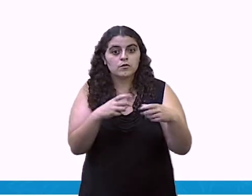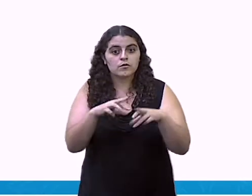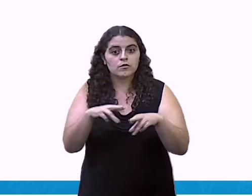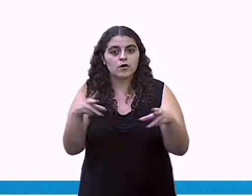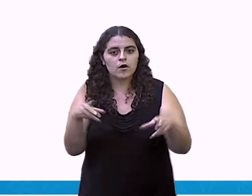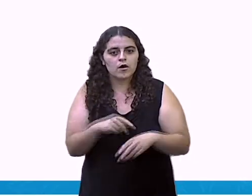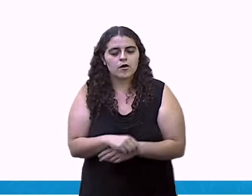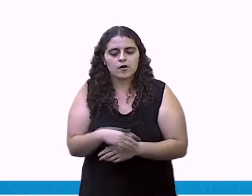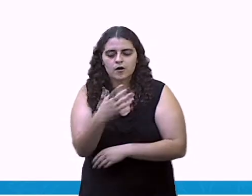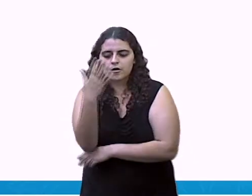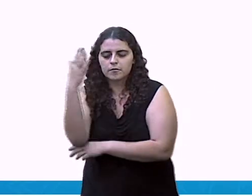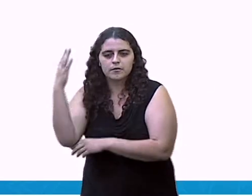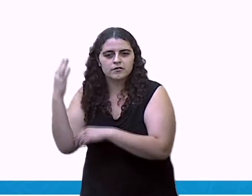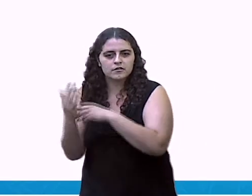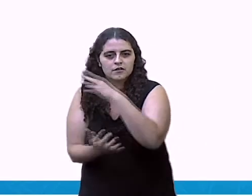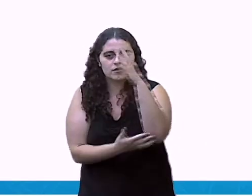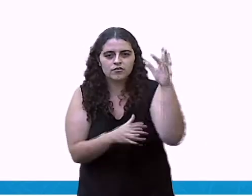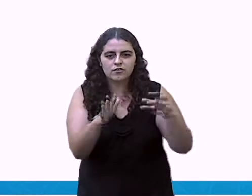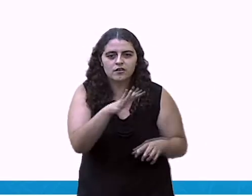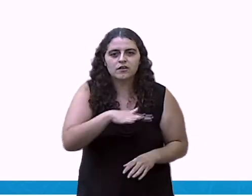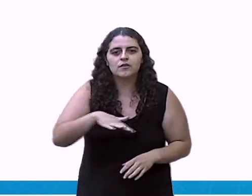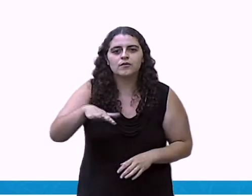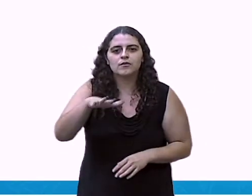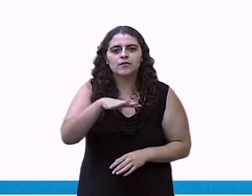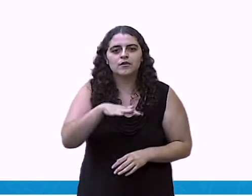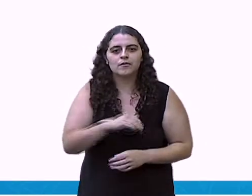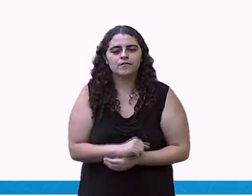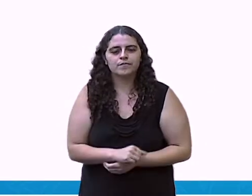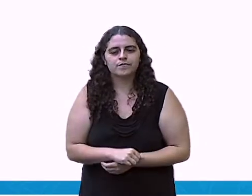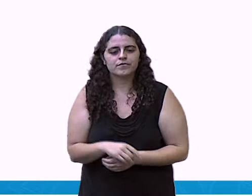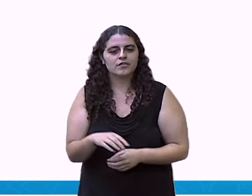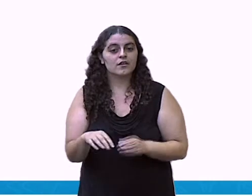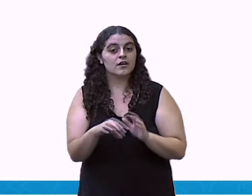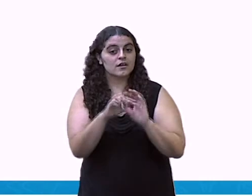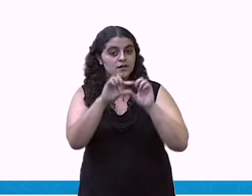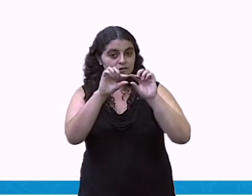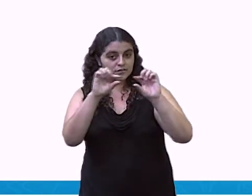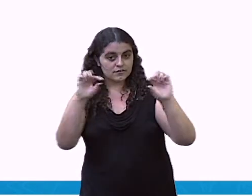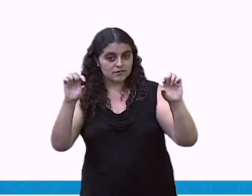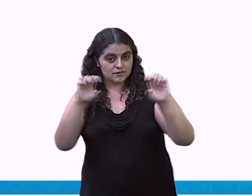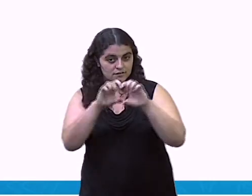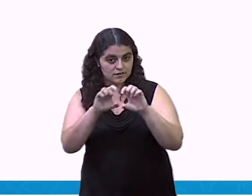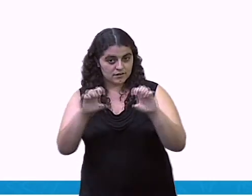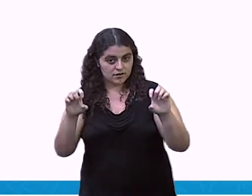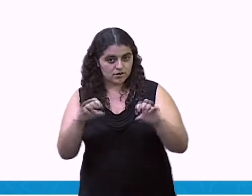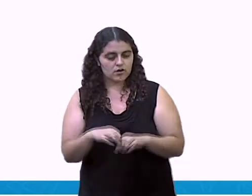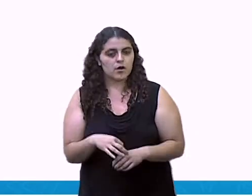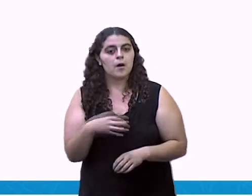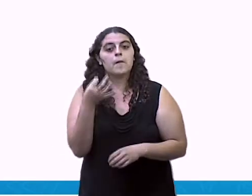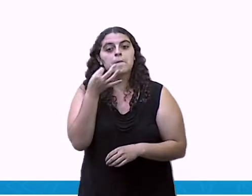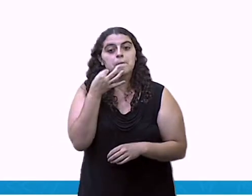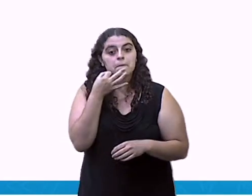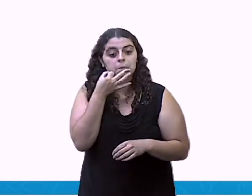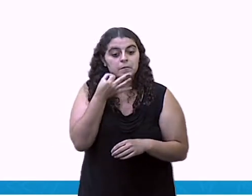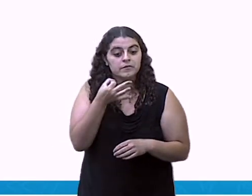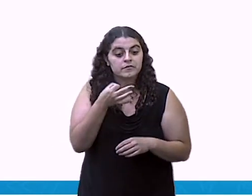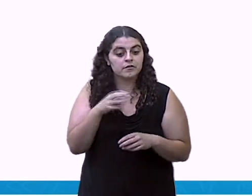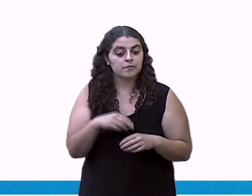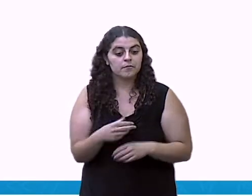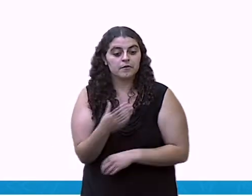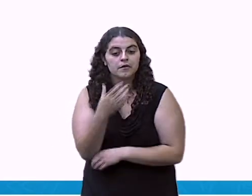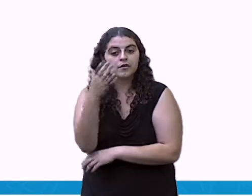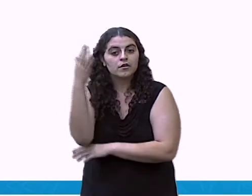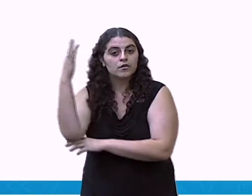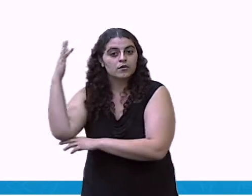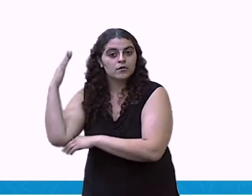a paisagem desse lugar. Esse pequeno trecho desse texto, Percebendo Paisagem, de Maria Luísa